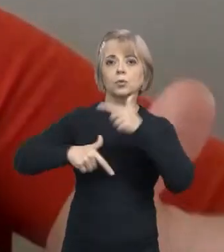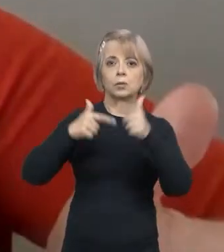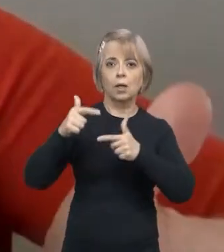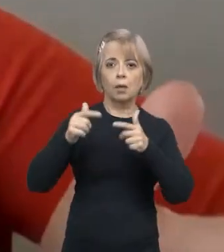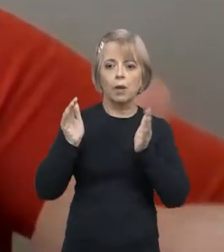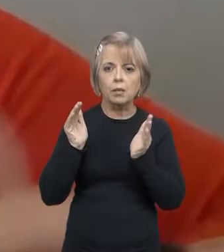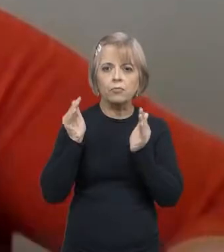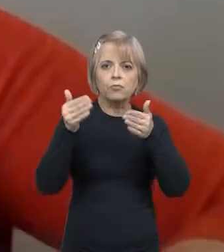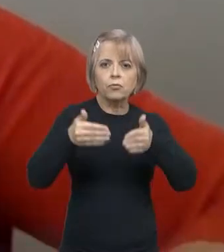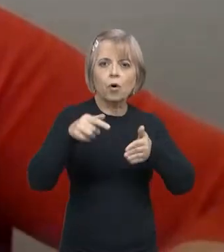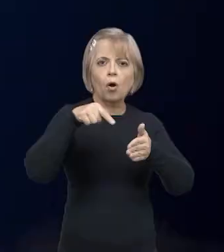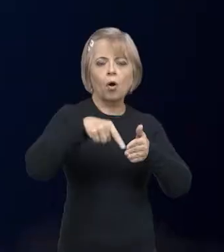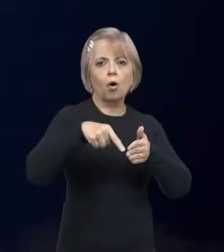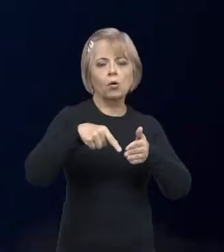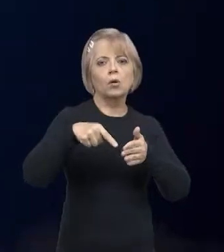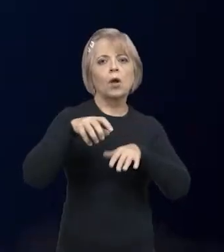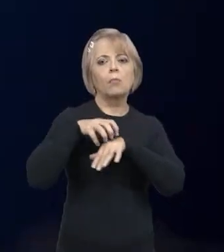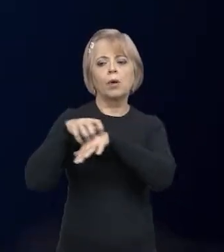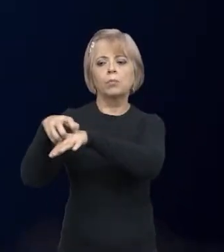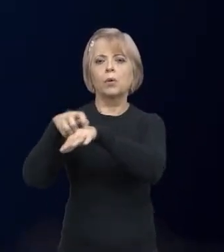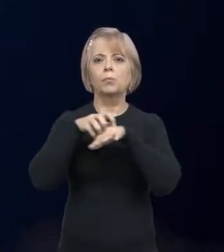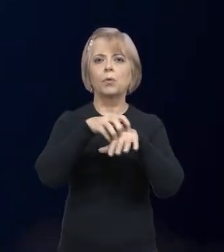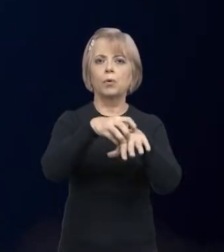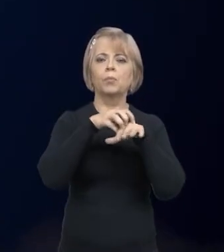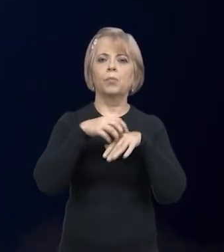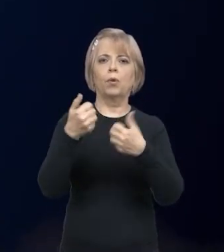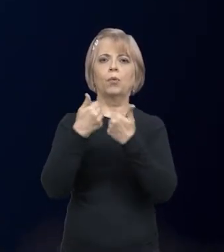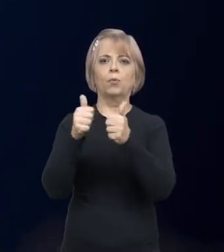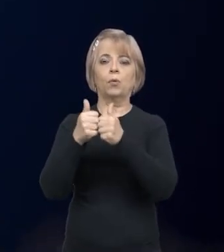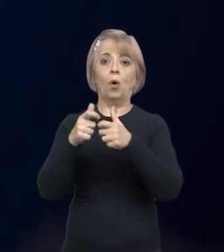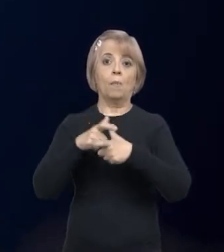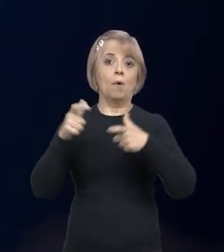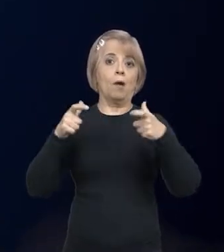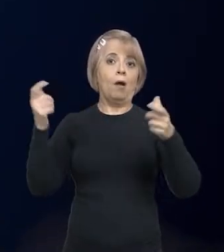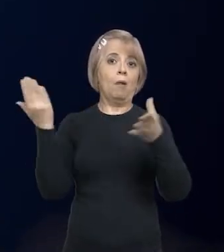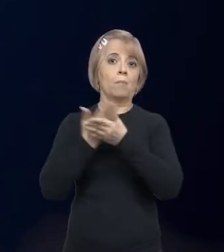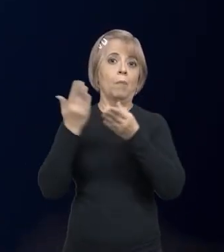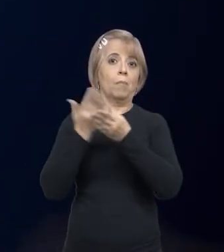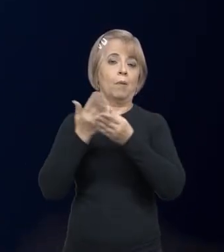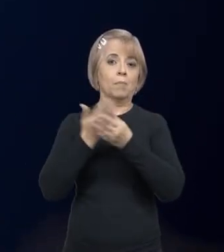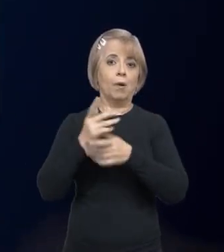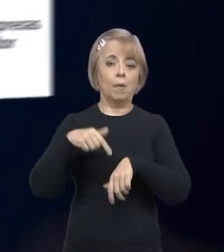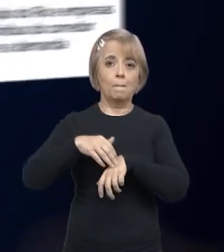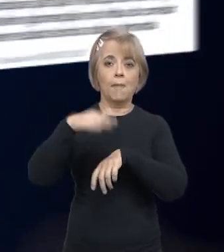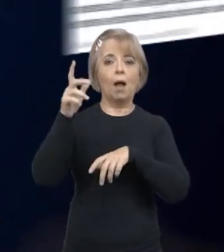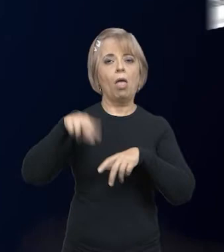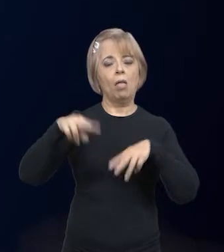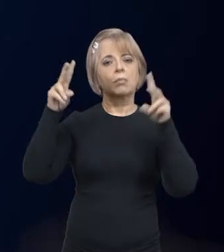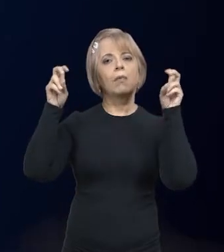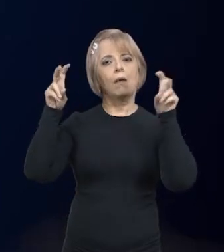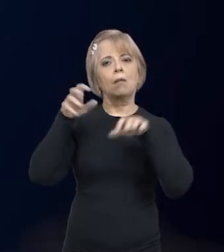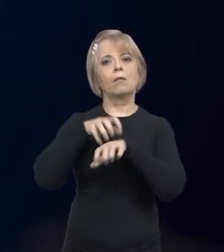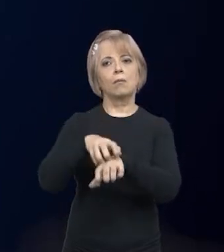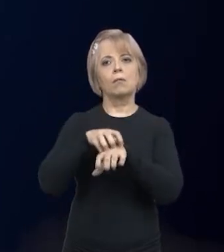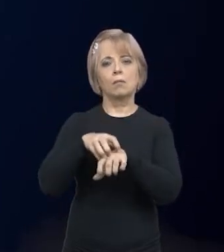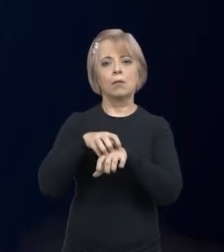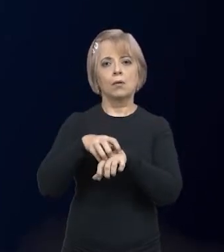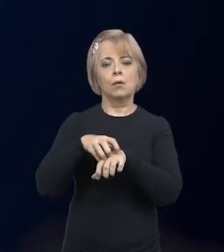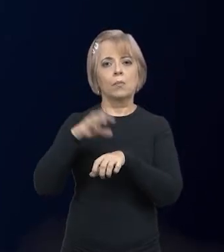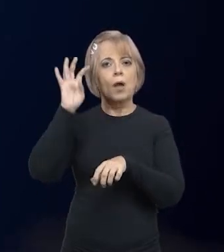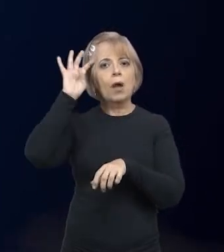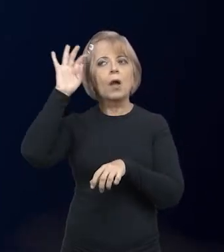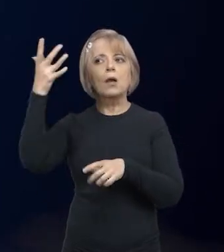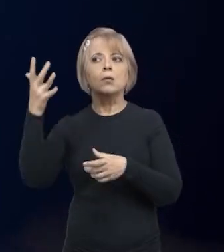bastante centrada na questão do transporte por ônibus. O maior número de ações ajuizadas foi nesse tema, o maior número de decisões